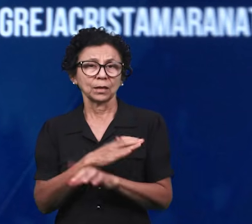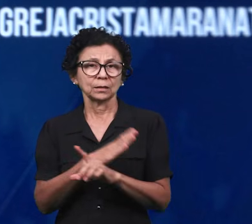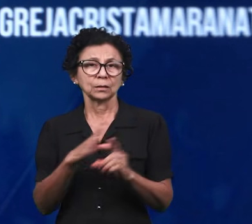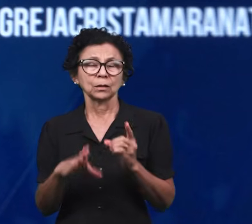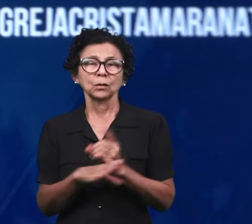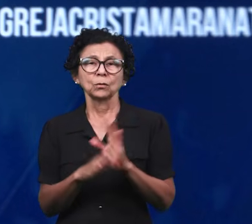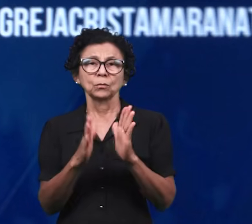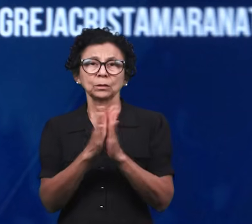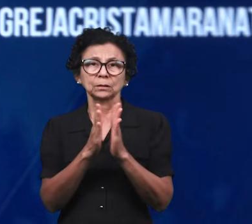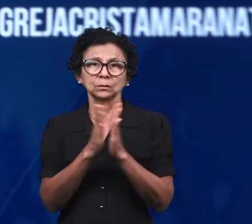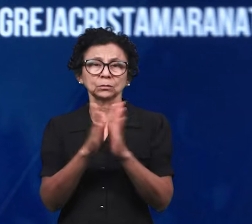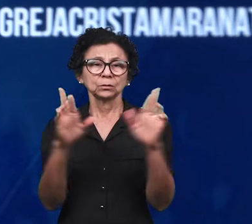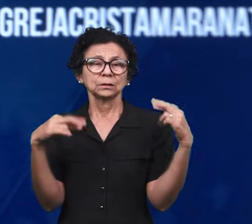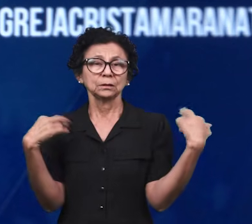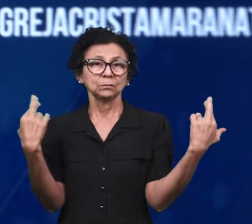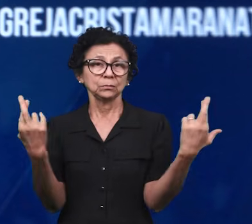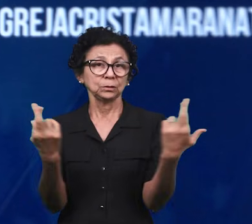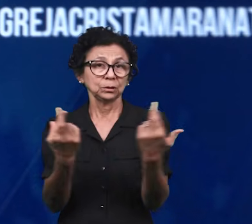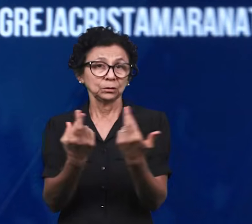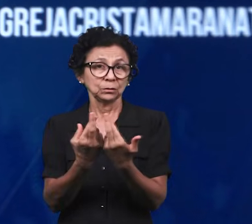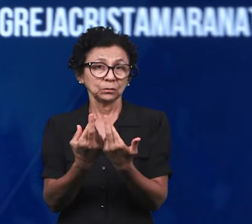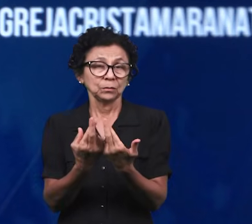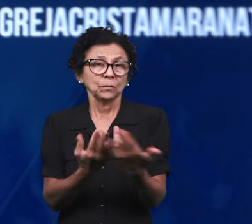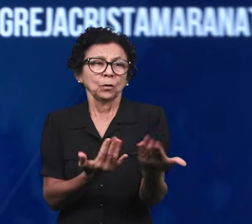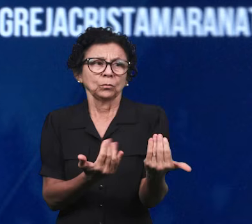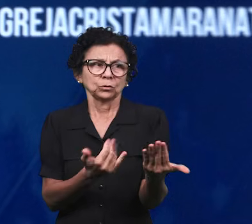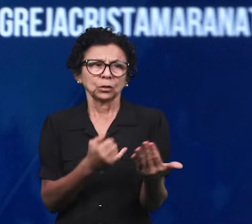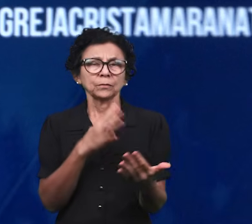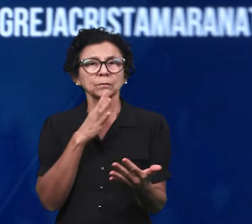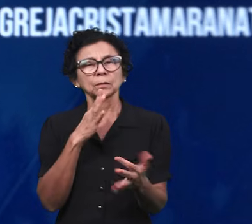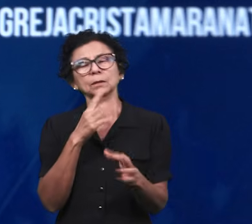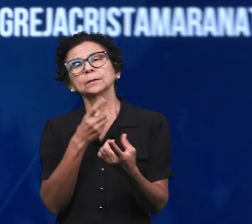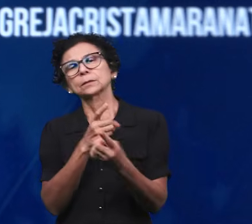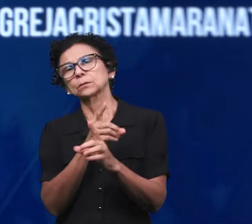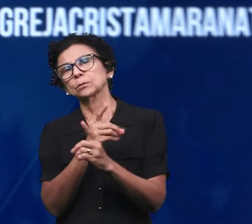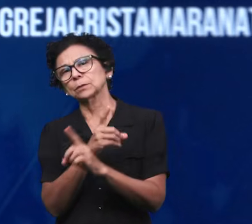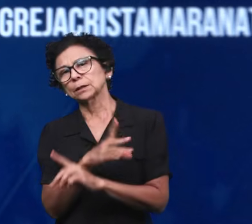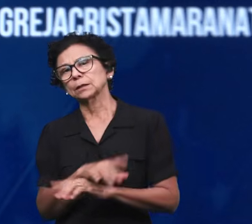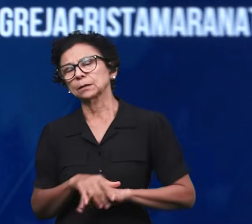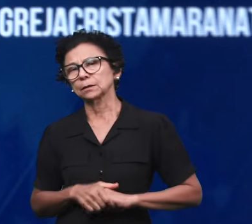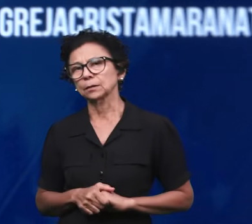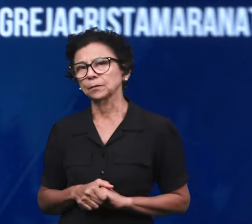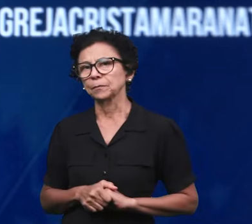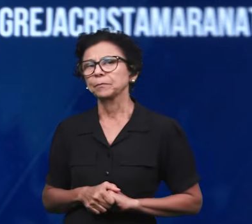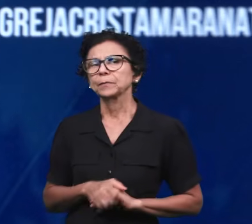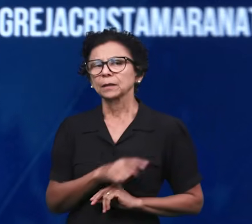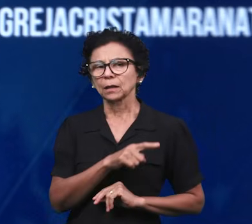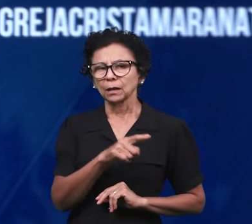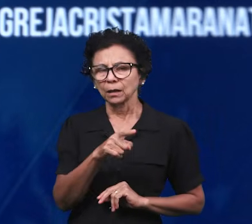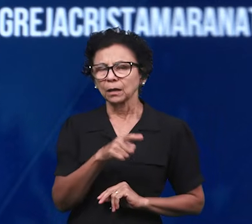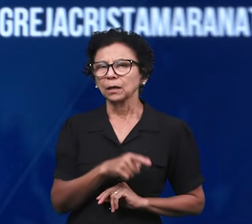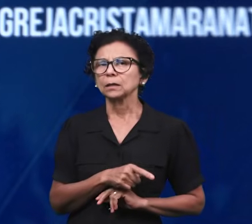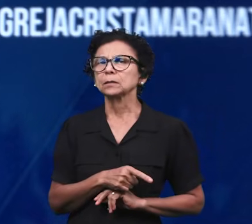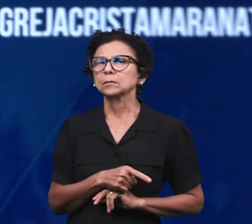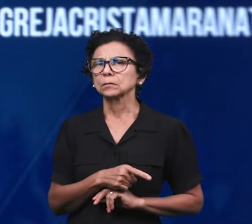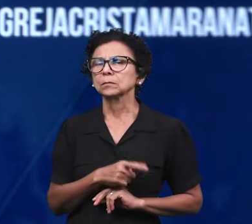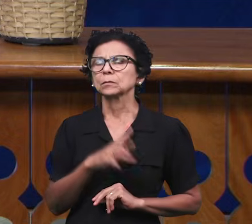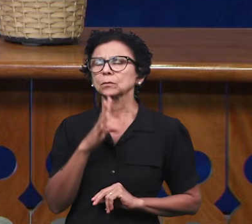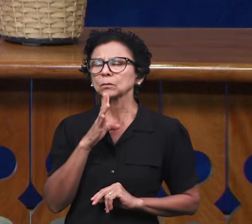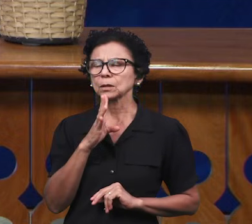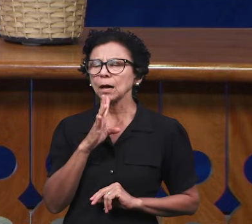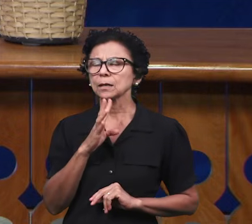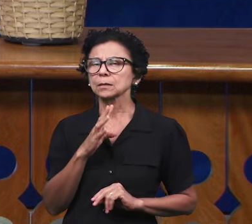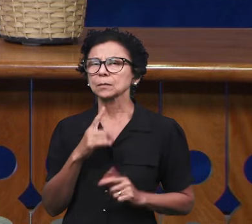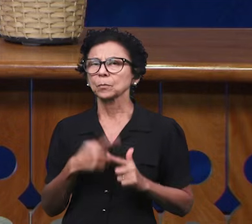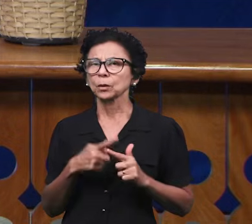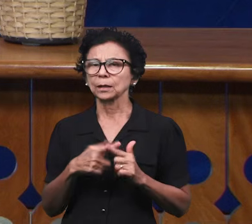está nas reuniões, é um jovem que se envolve, ele conhece doutrina. Então, se você perguntar para ele, ele tem estudado e ele conhece doutrina. Então,